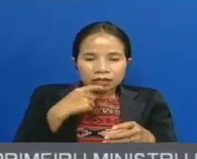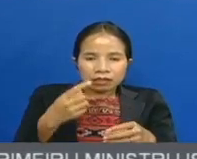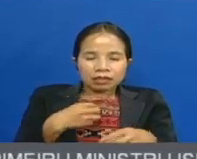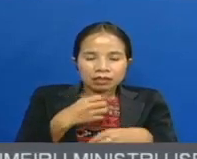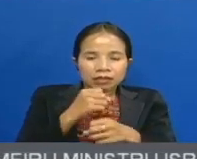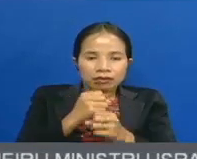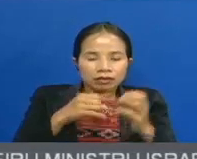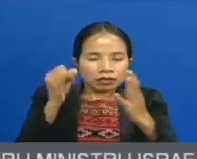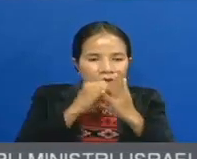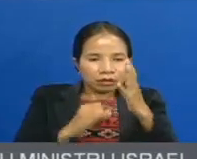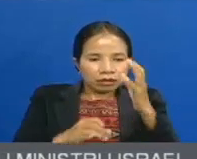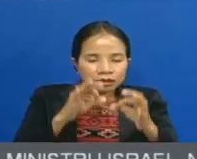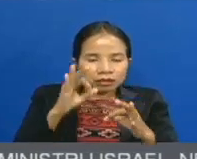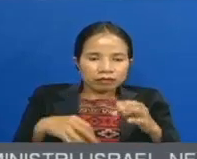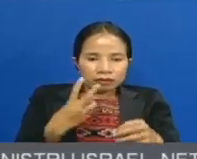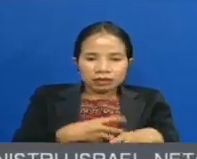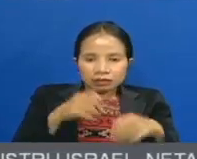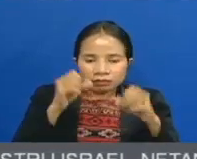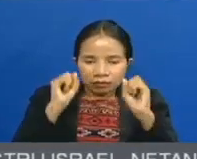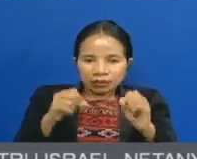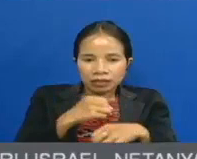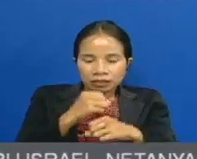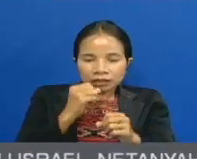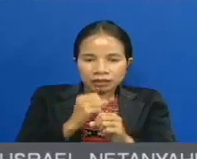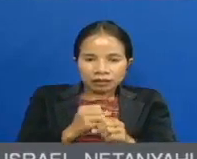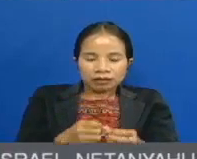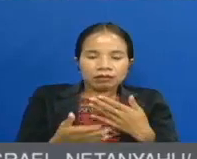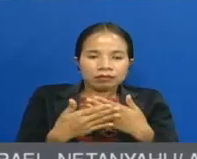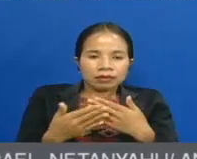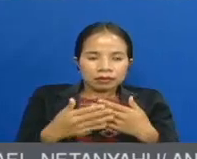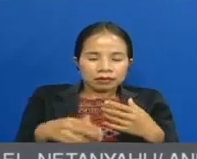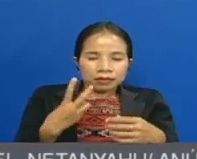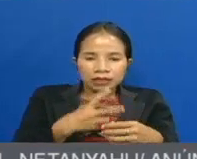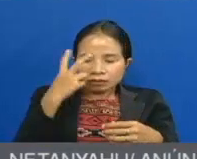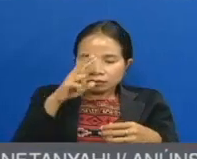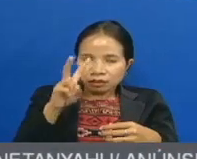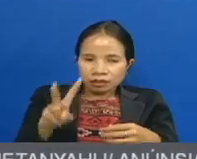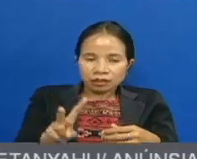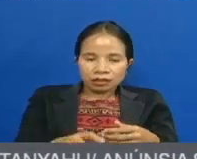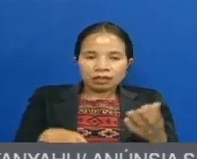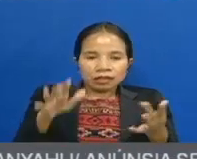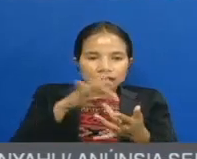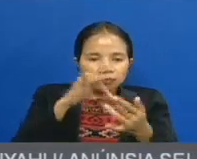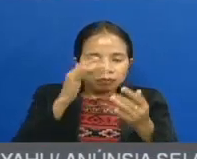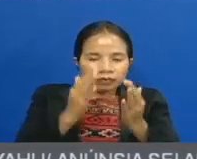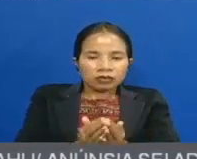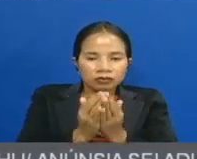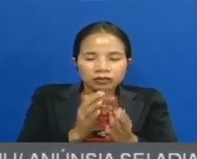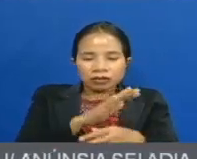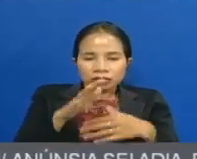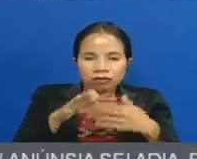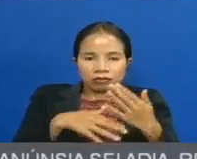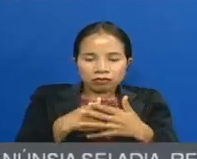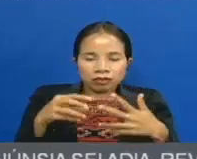hala marcação, por pelo menos ita bela hala fácil ba ita atu hala controlo, pa movimento são ro, sira rotu, liliu